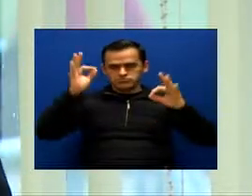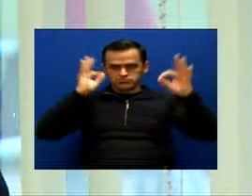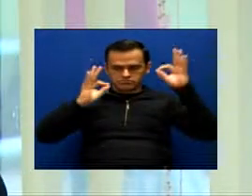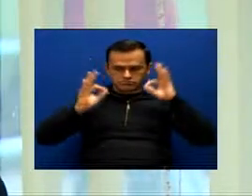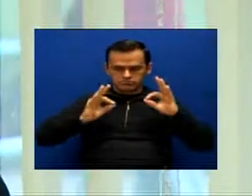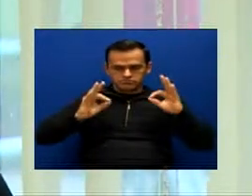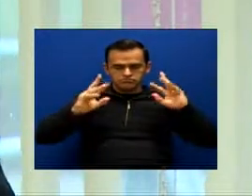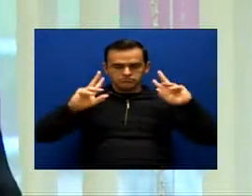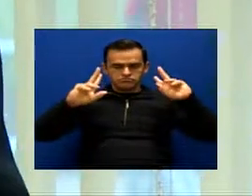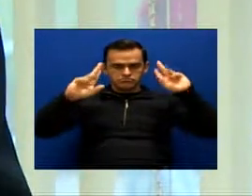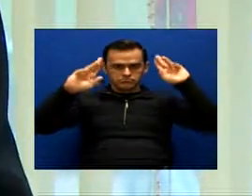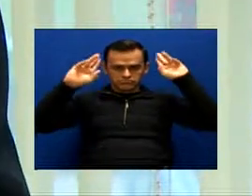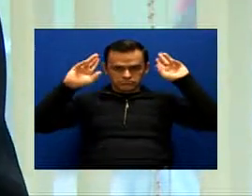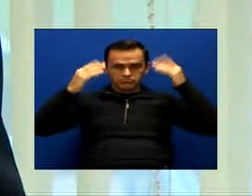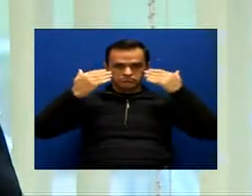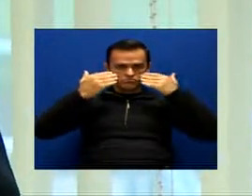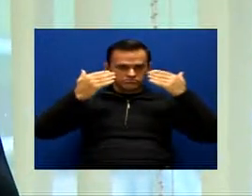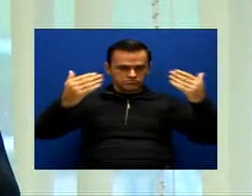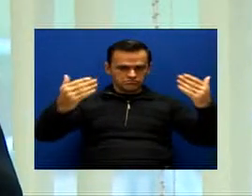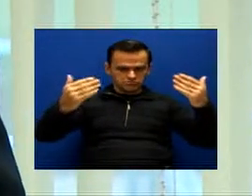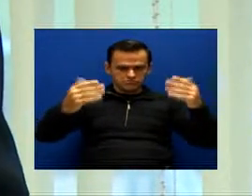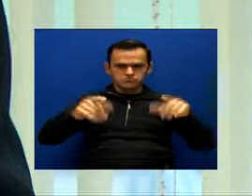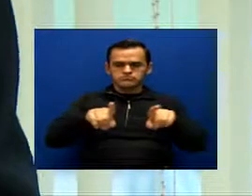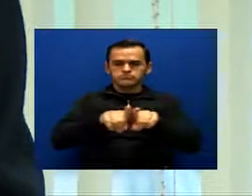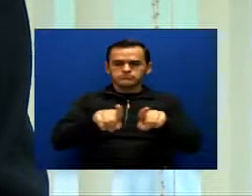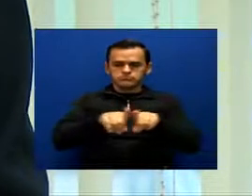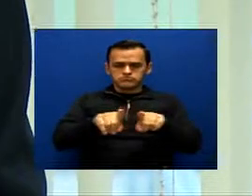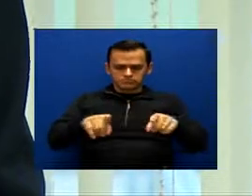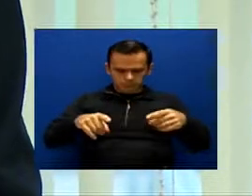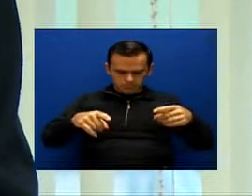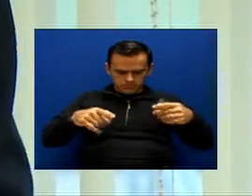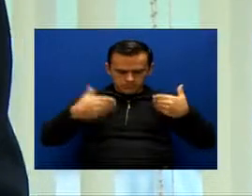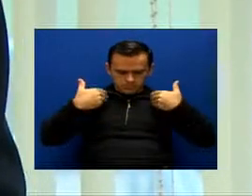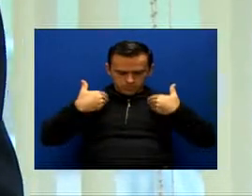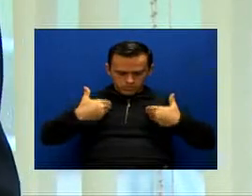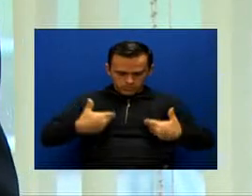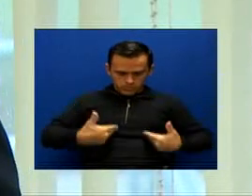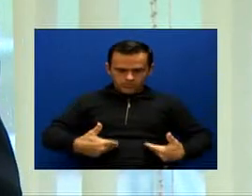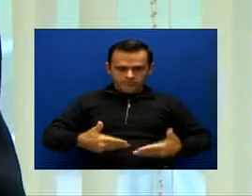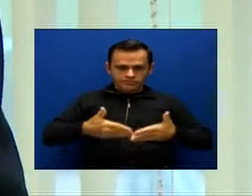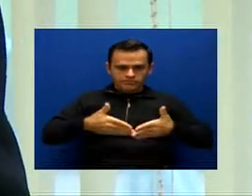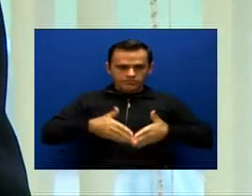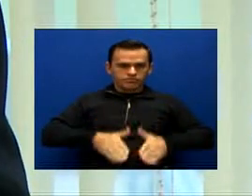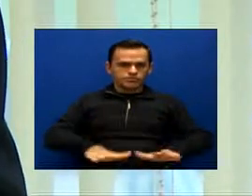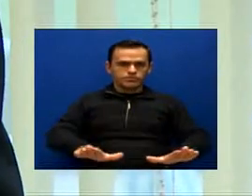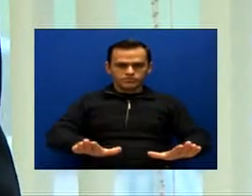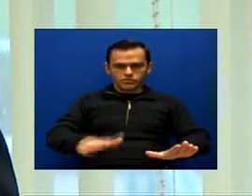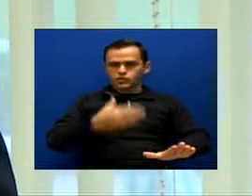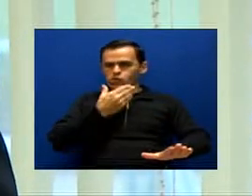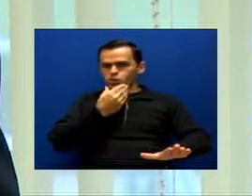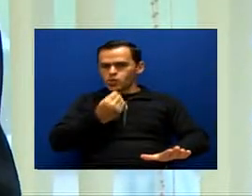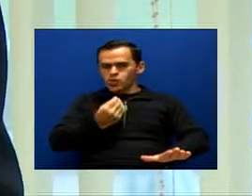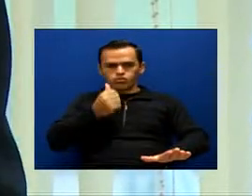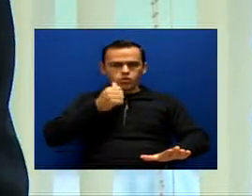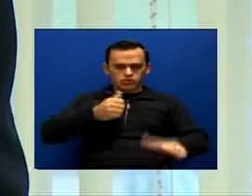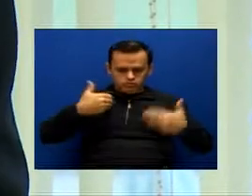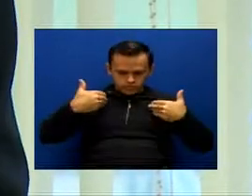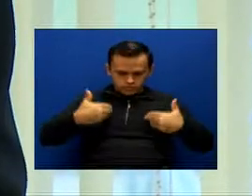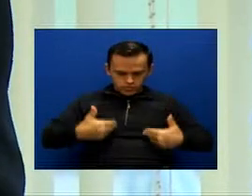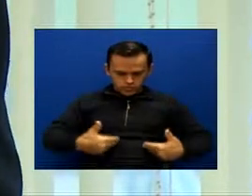de cabelo. Corpo biológico é o corpo de nascimento, a parte física do indivíduo.